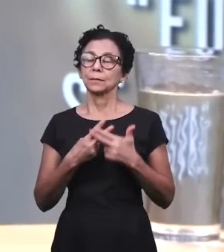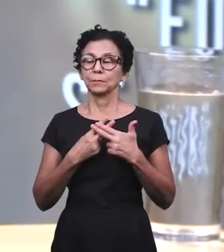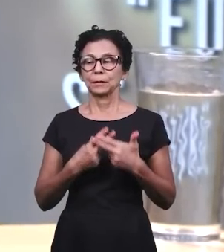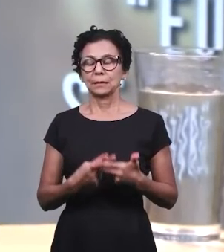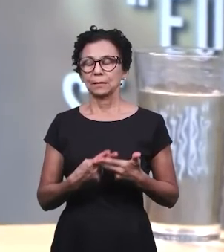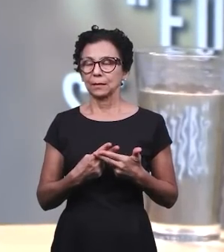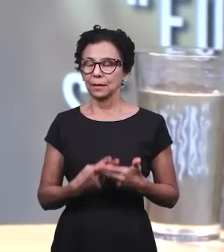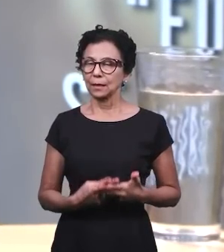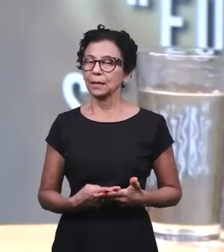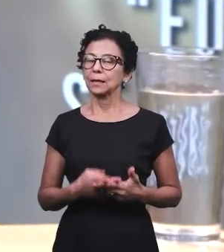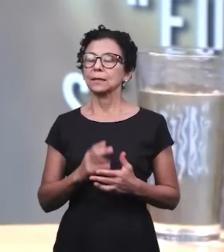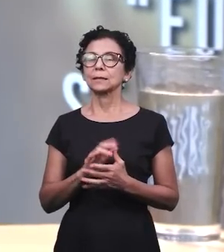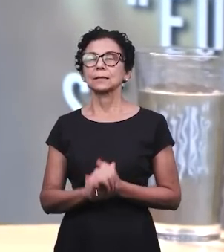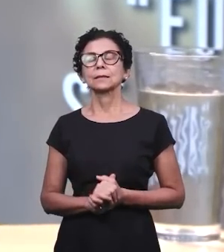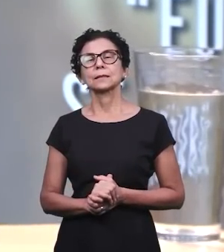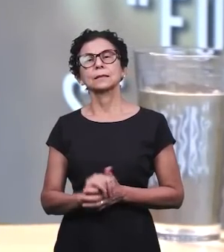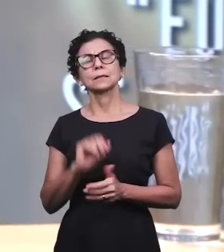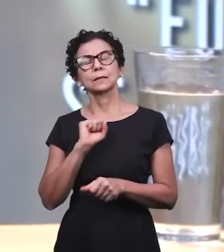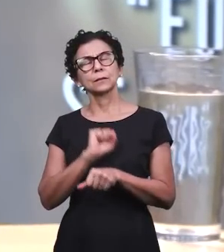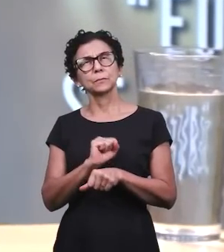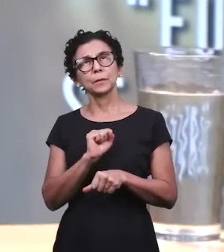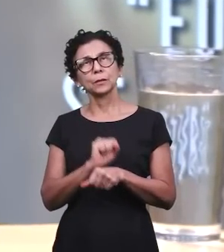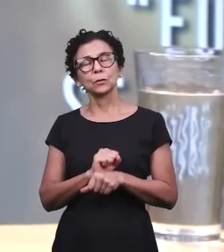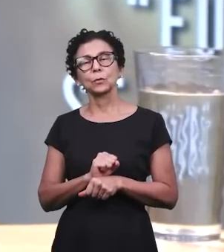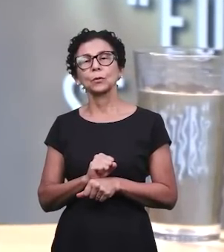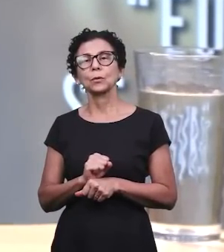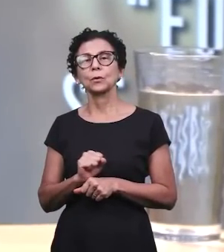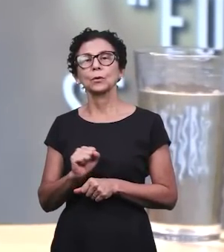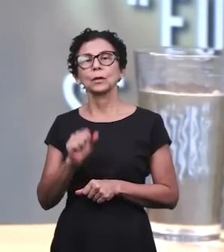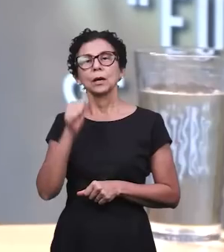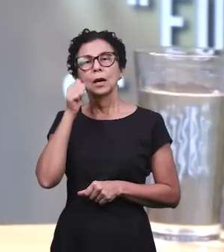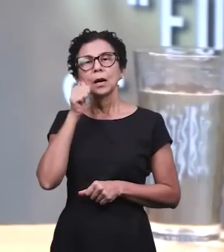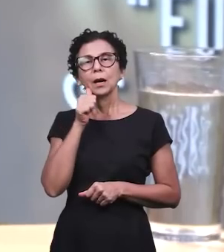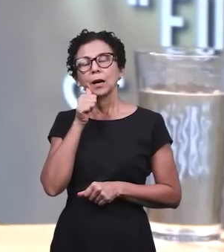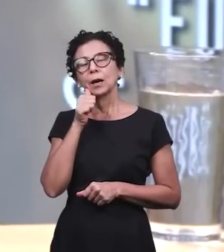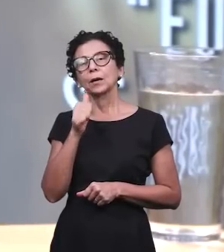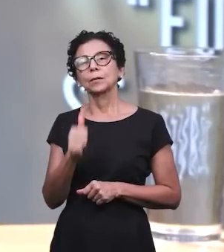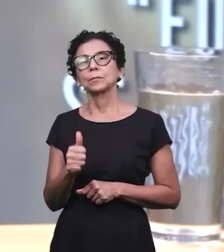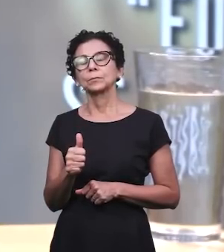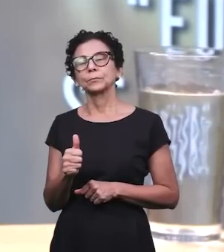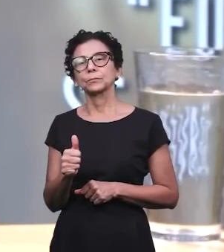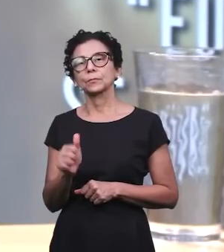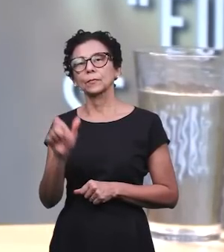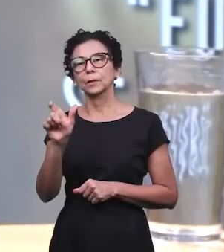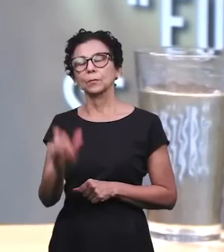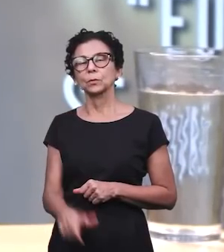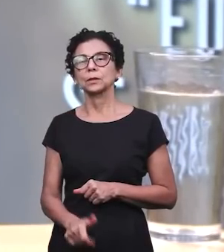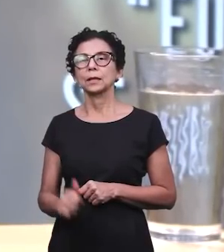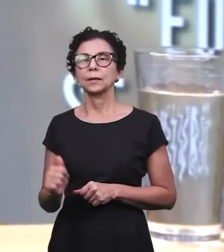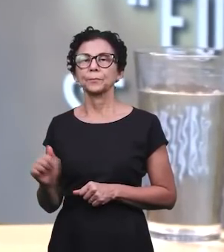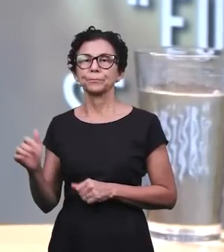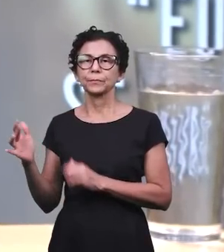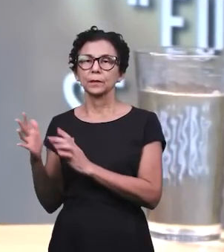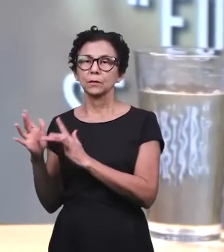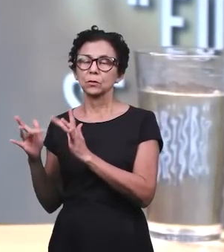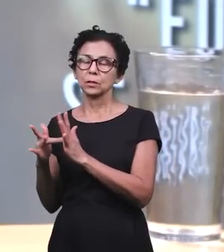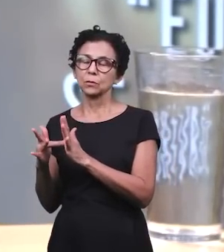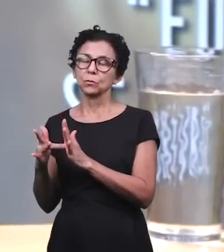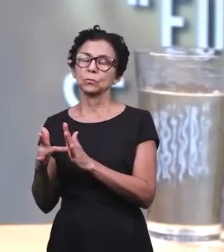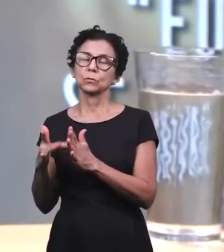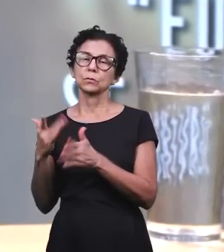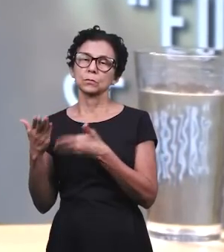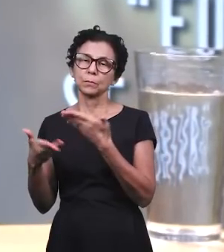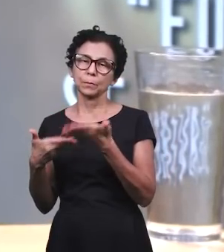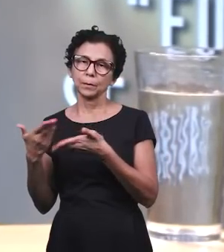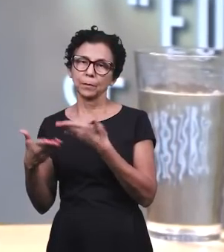ele aguardou o Senhor Jesus atender aquela mulher para que depois ele pudesse ser atendido. E logo recebeu